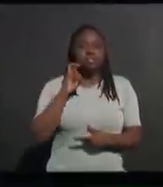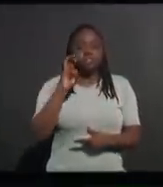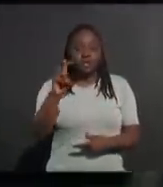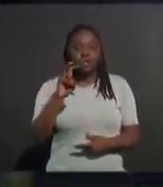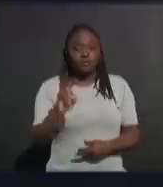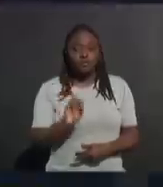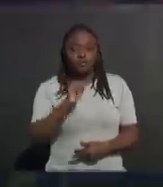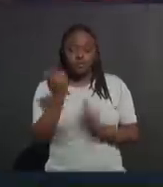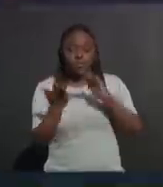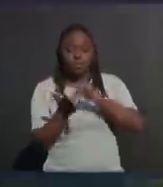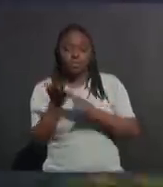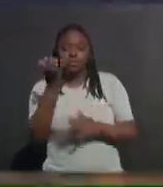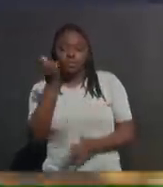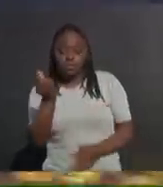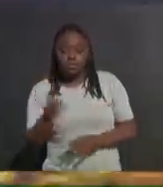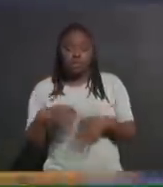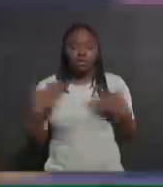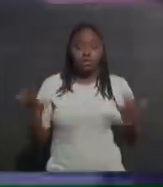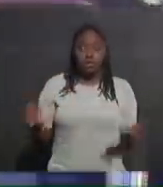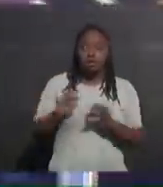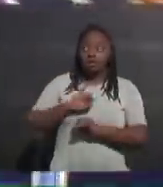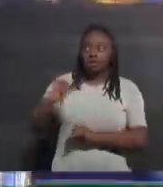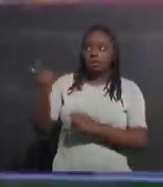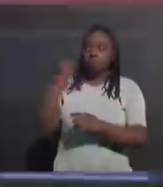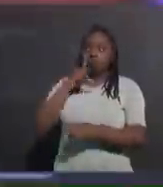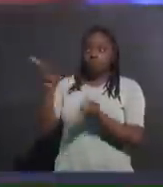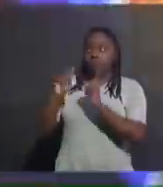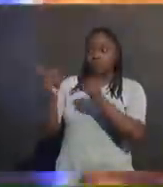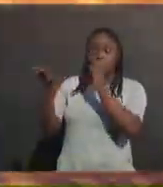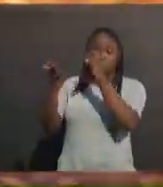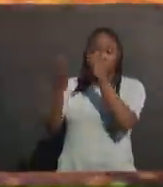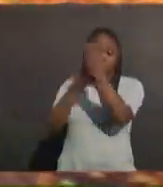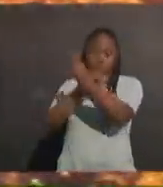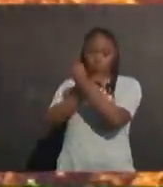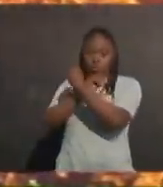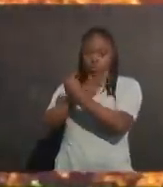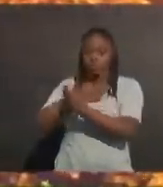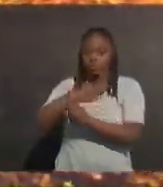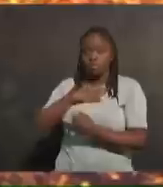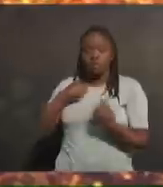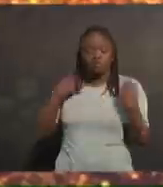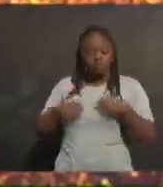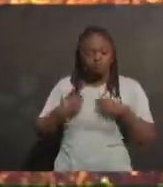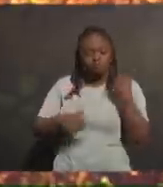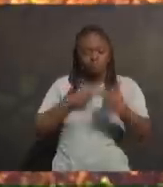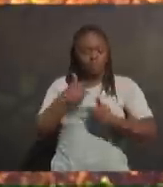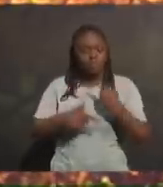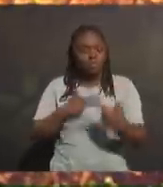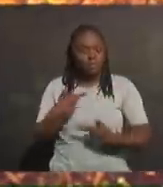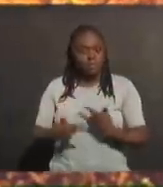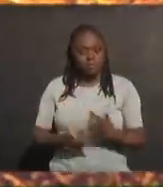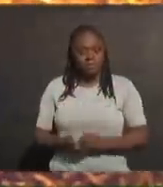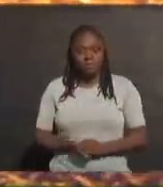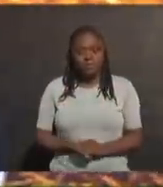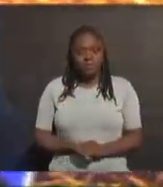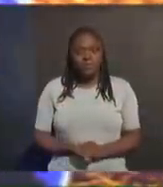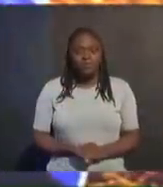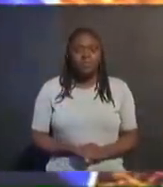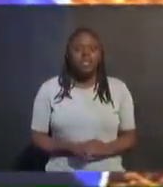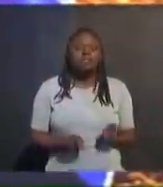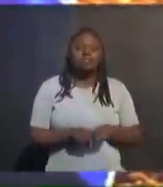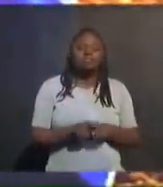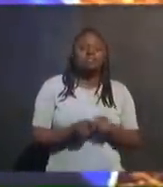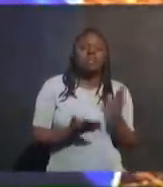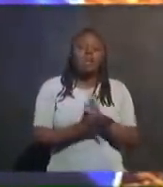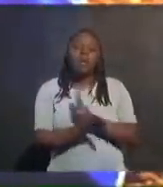como o Senhor não dá conta de cuidar de mim, eu vou ter que trabalhar para morrer, porque o Senhor não dá conta. Estou dando aqui alguns